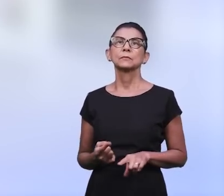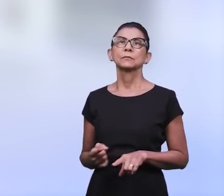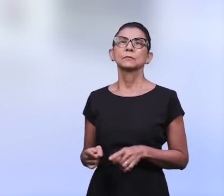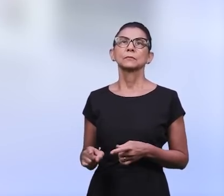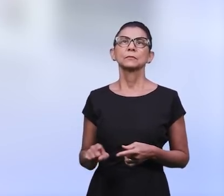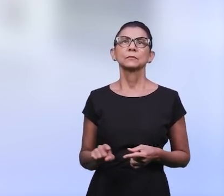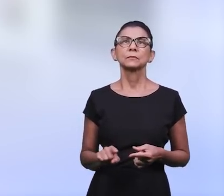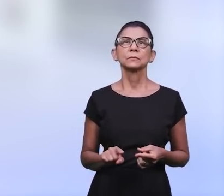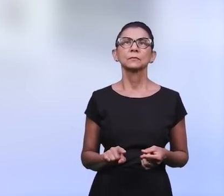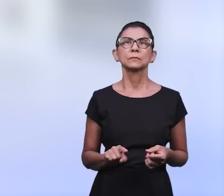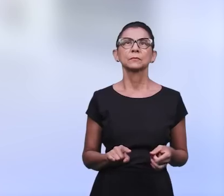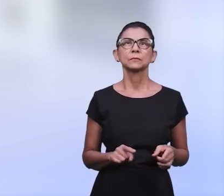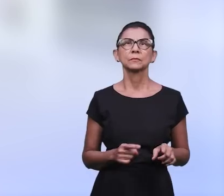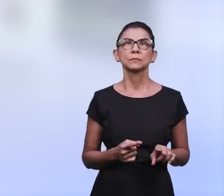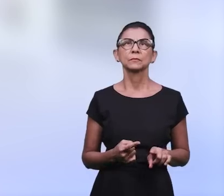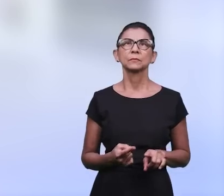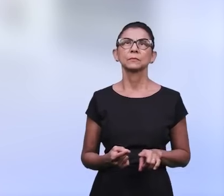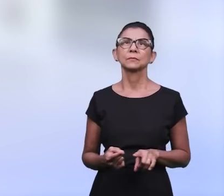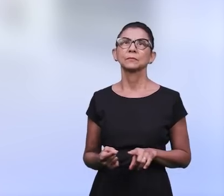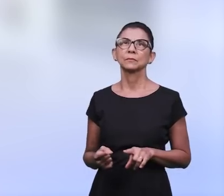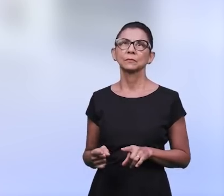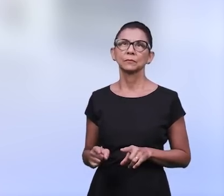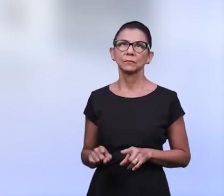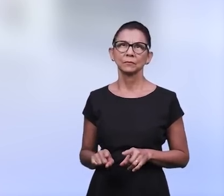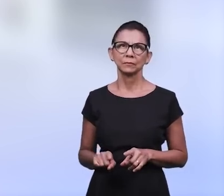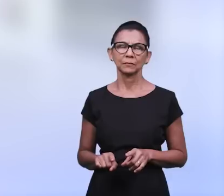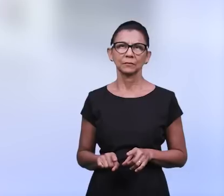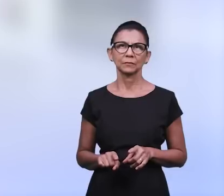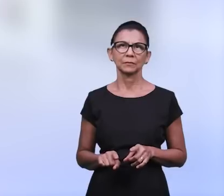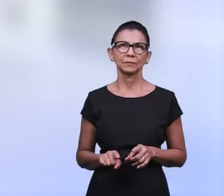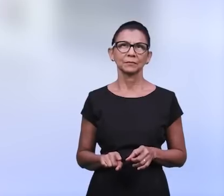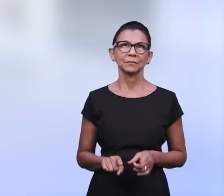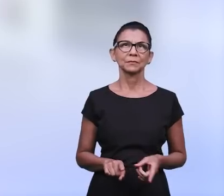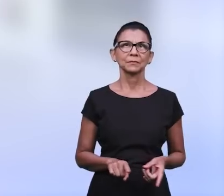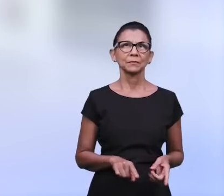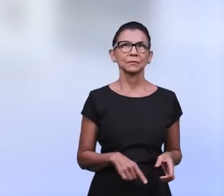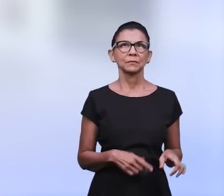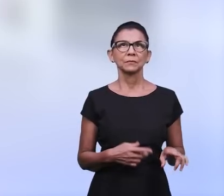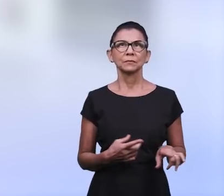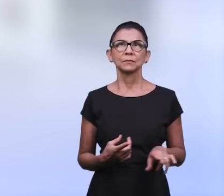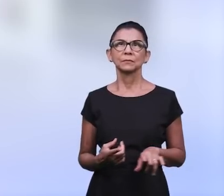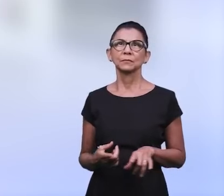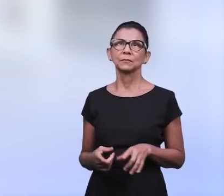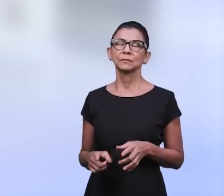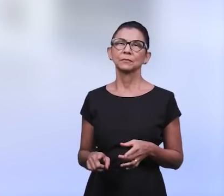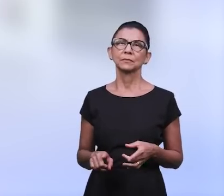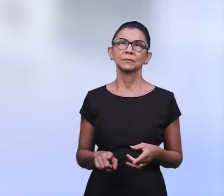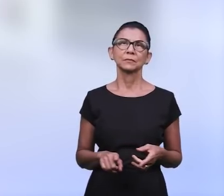Thank you.